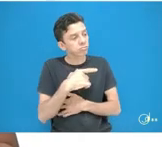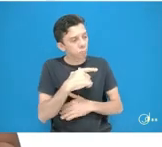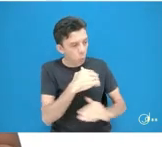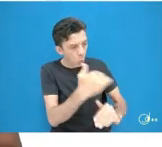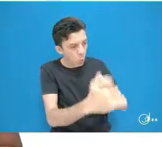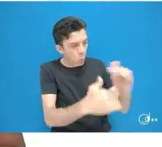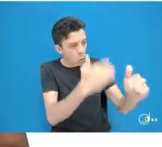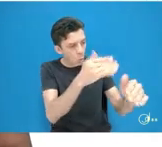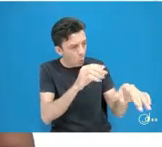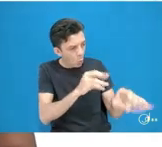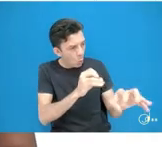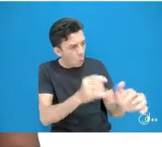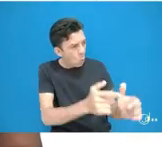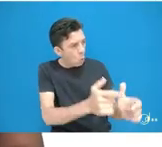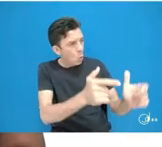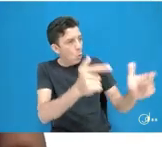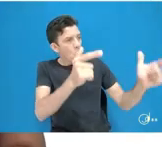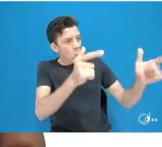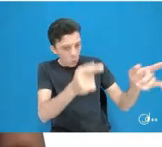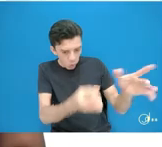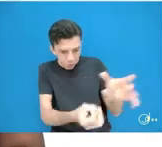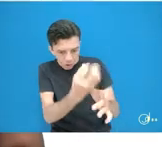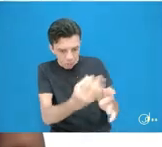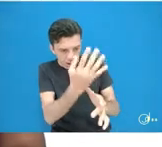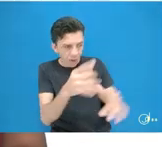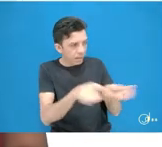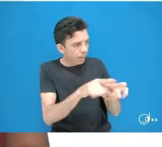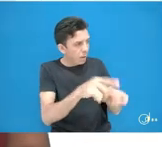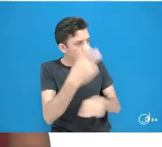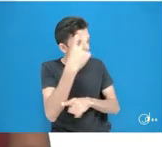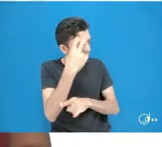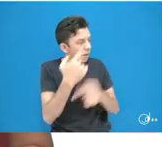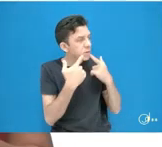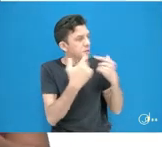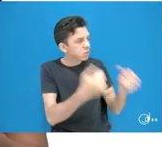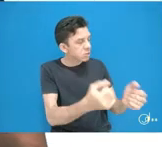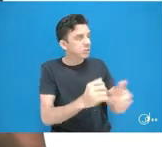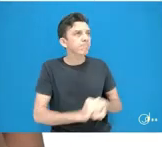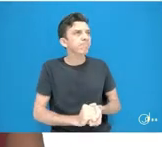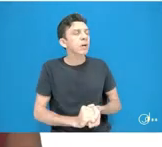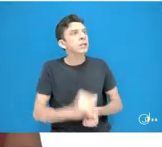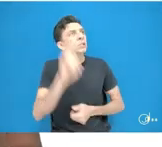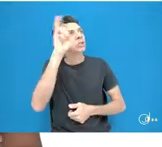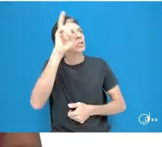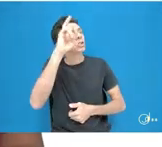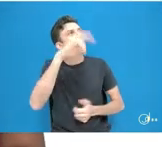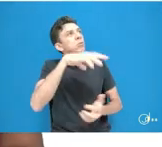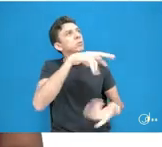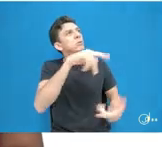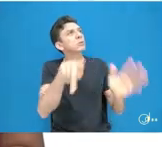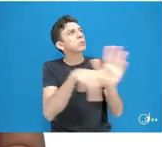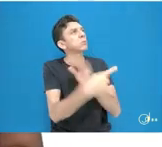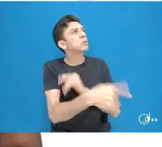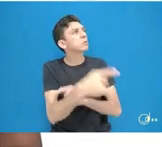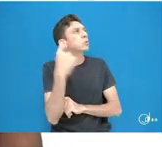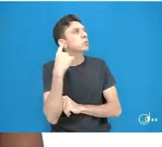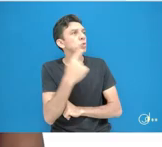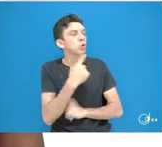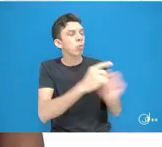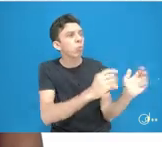ligado diretamente ao seu desenvolvimento educacional, cultural e linguístico, ao longo da história mundial dos surdos,